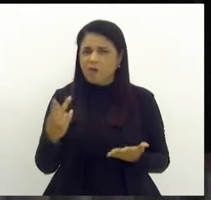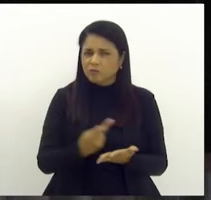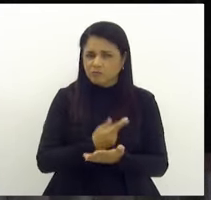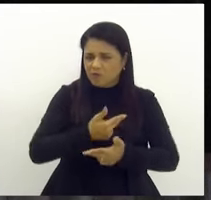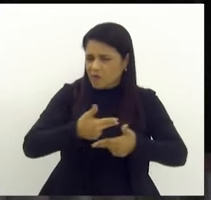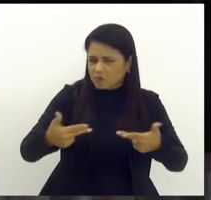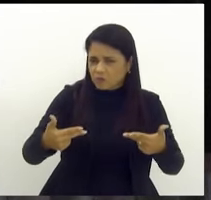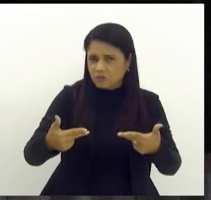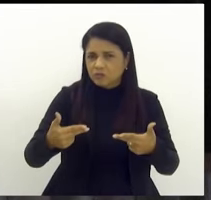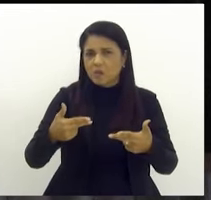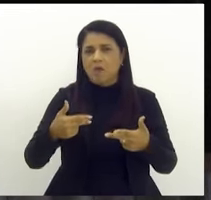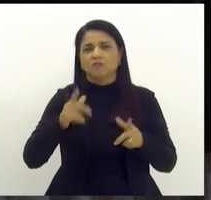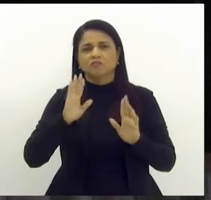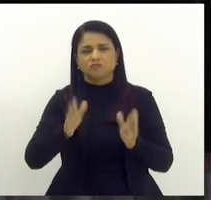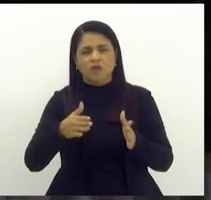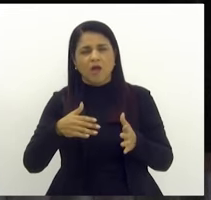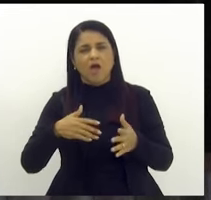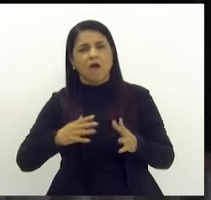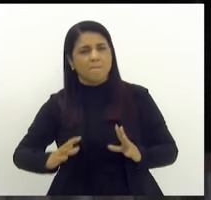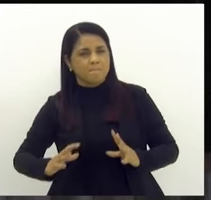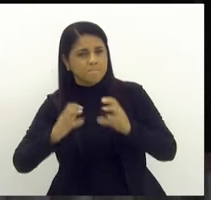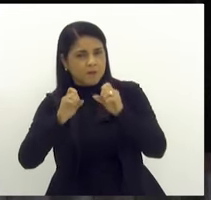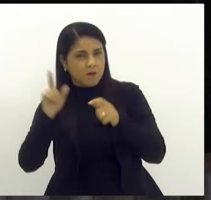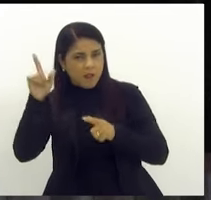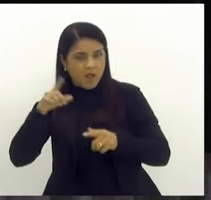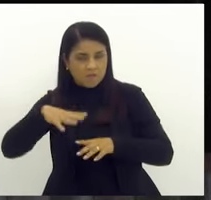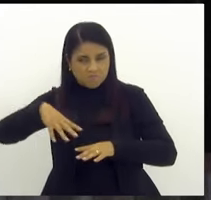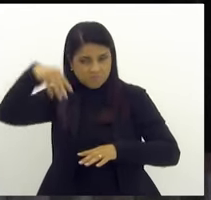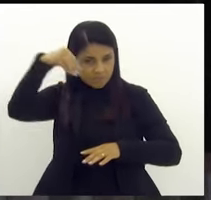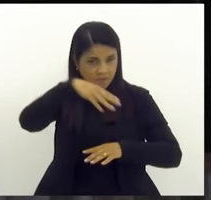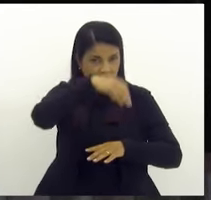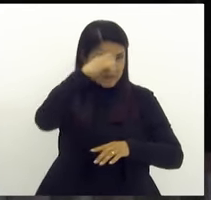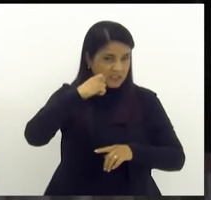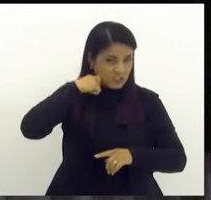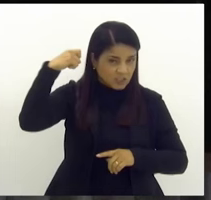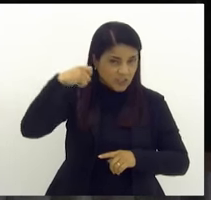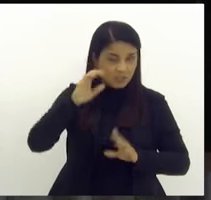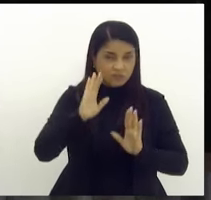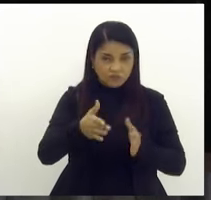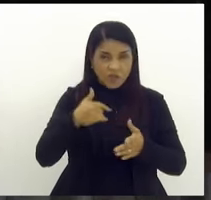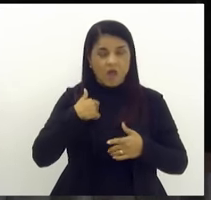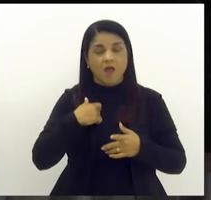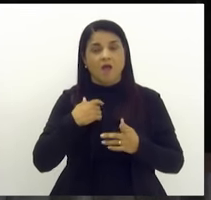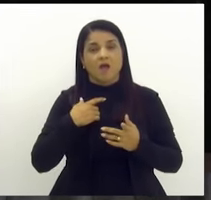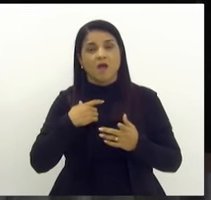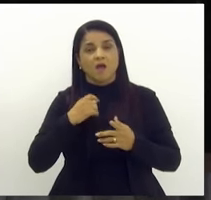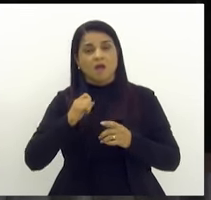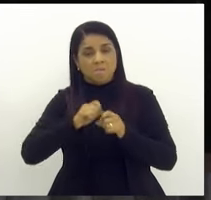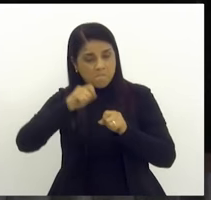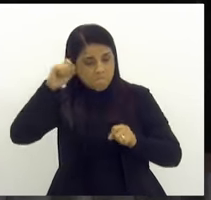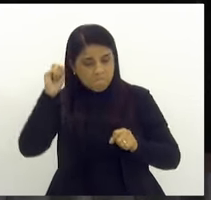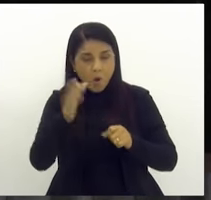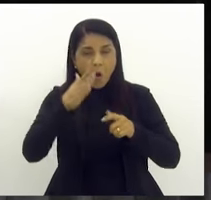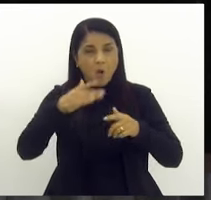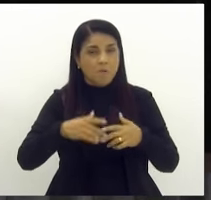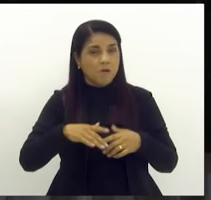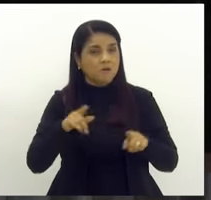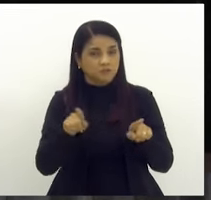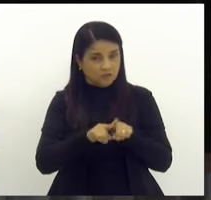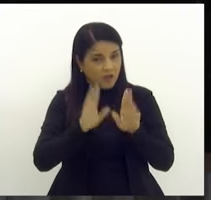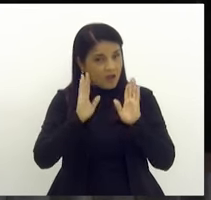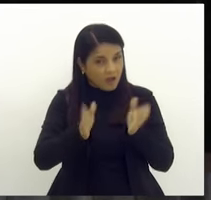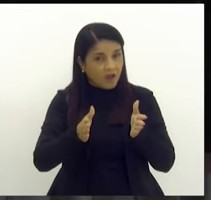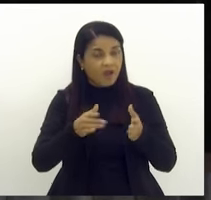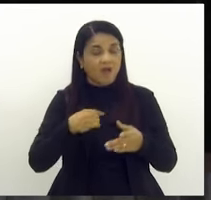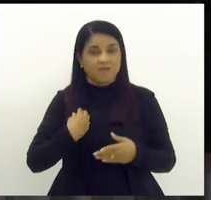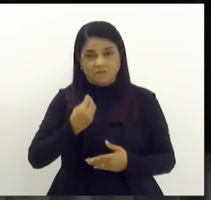como eu falei tire porrada de bomba lá no lá no prédio antigo da alerge lá já peguei de tudo mas estamos voltando a vivenciar esse mesmo momento